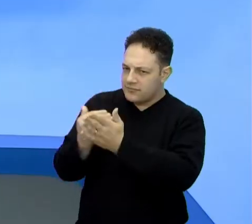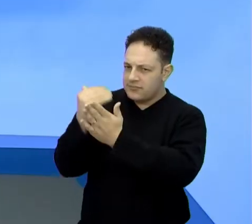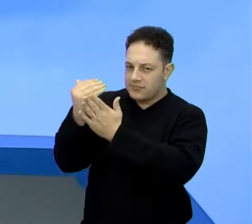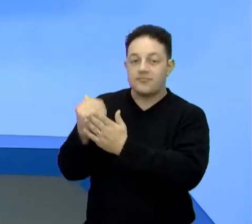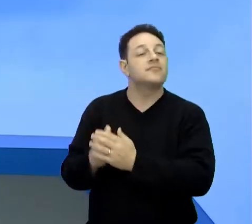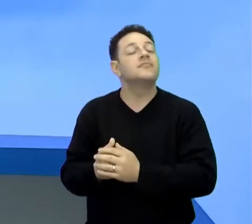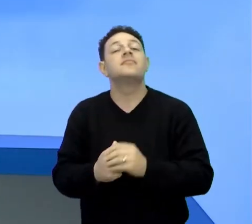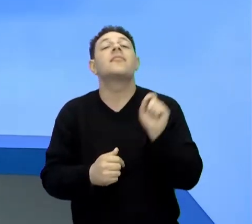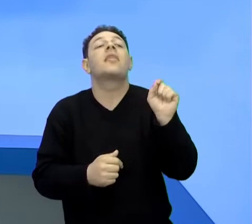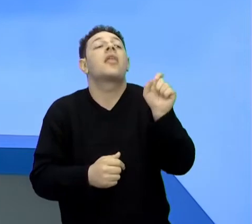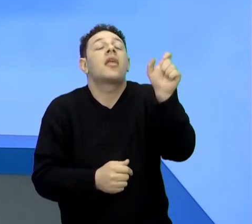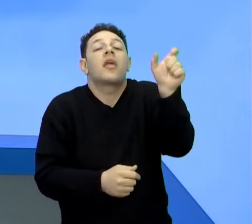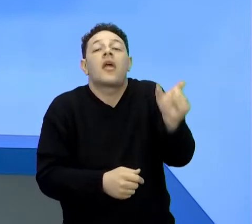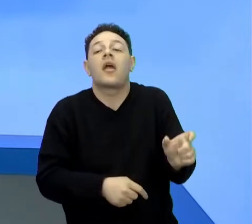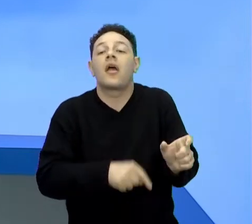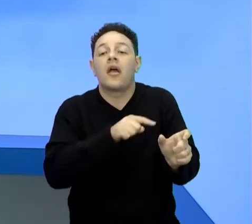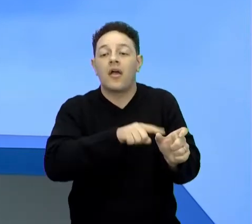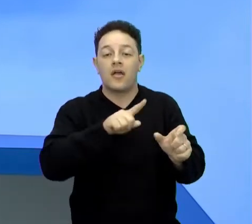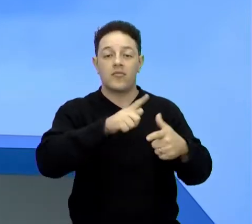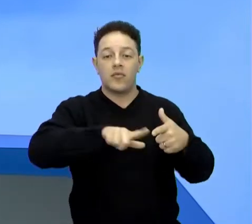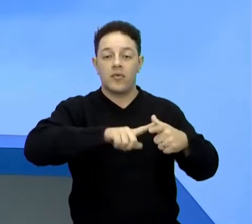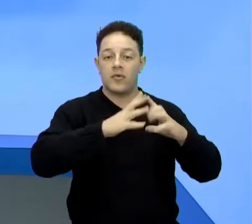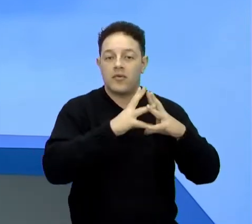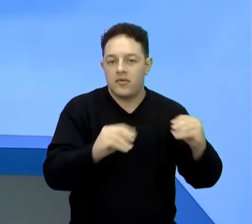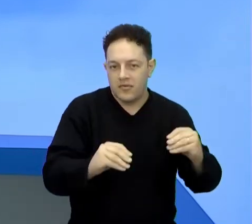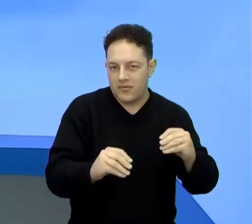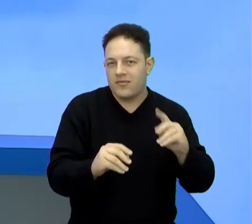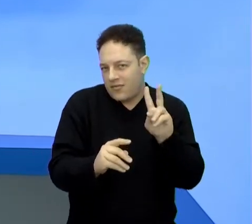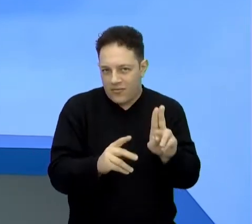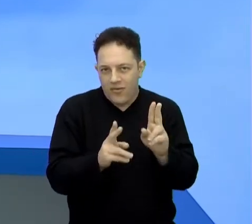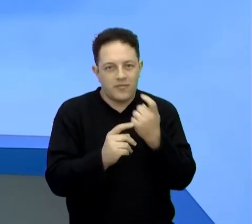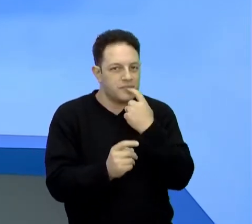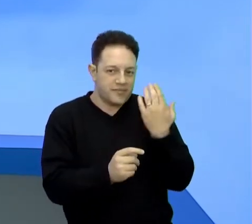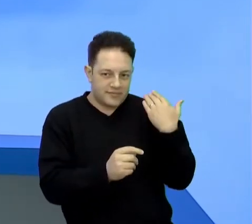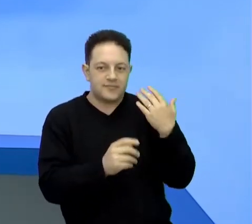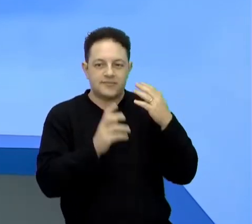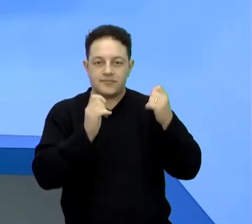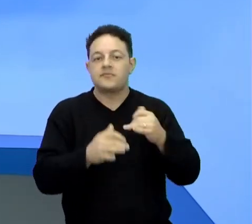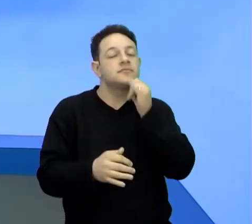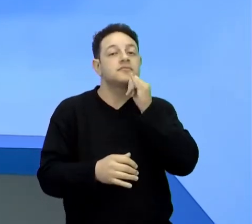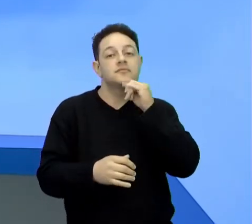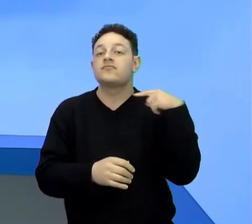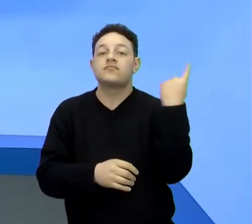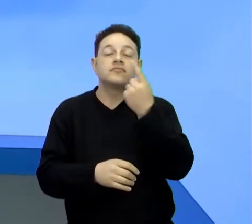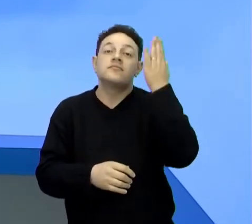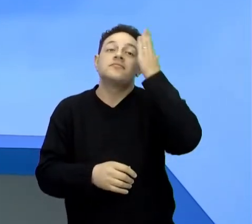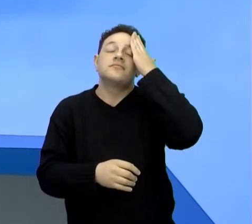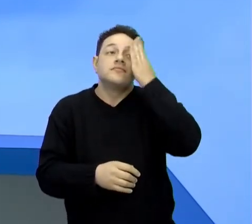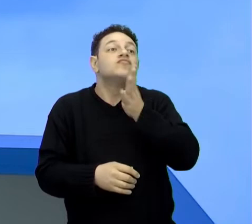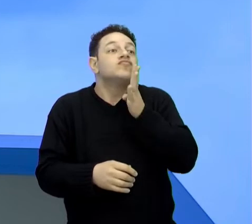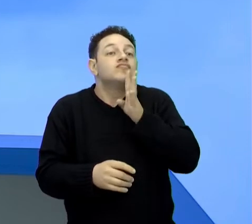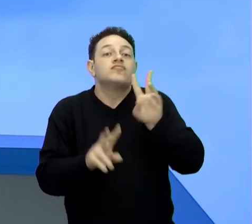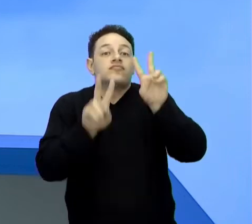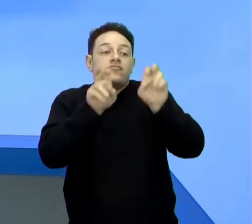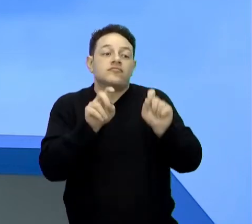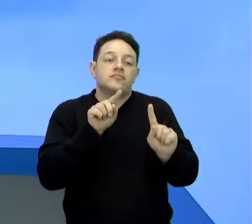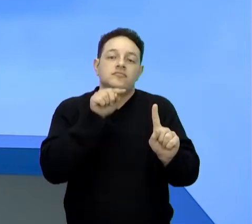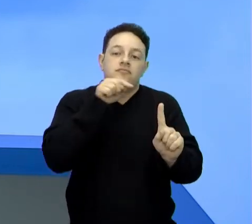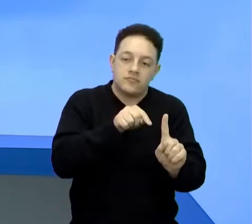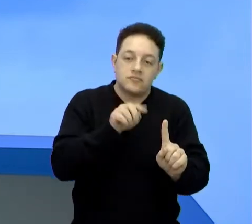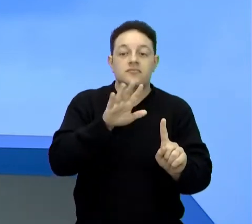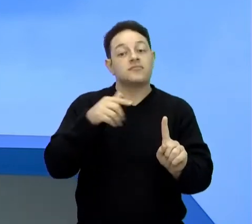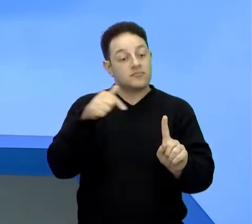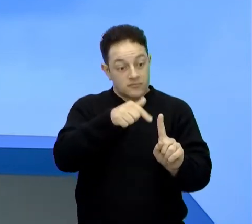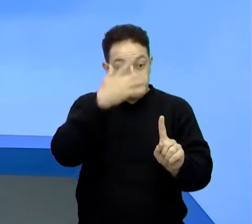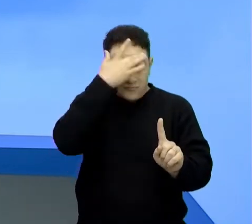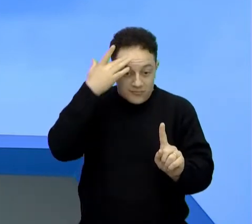o sujeito da solução, né? Isso aí foi o que eu falei agora há pouco, porque ninguém conhece melhor aquela questão quanto a pessoa que está